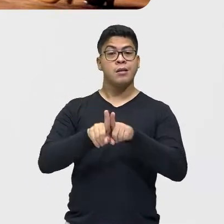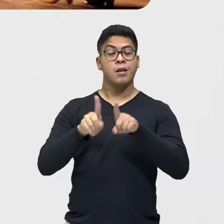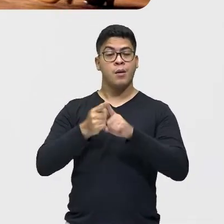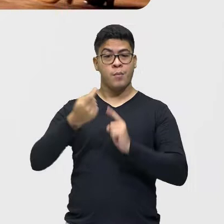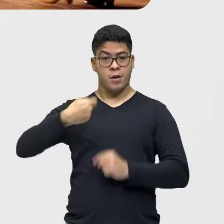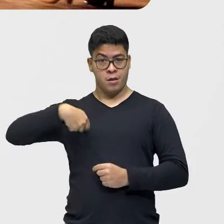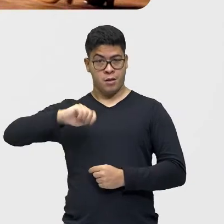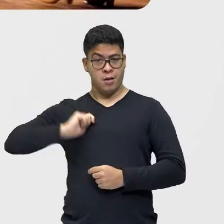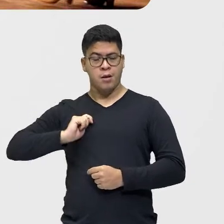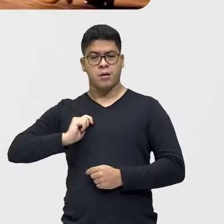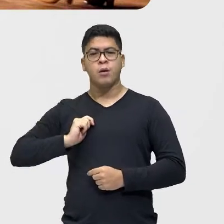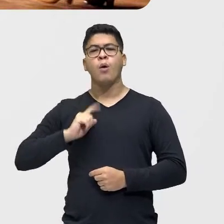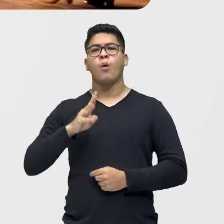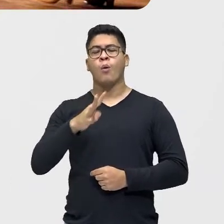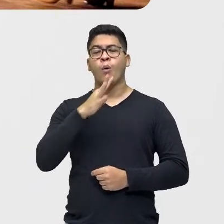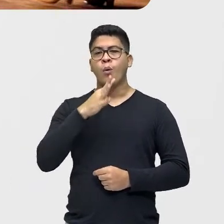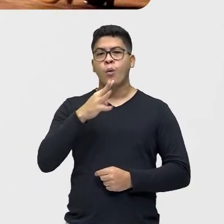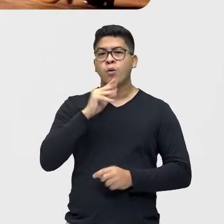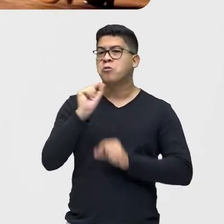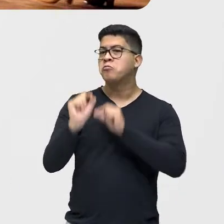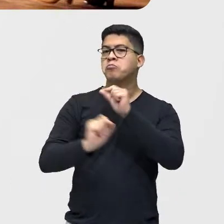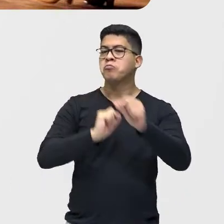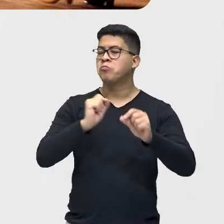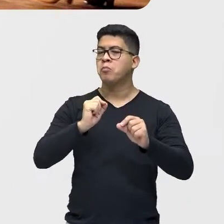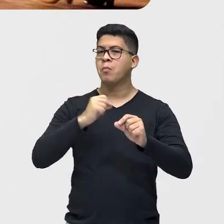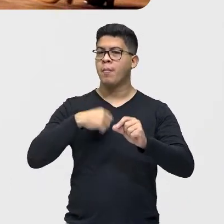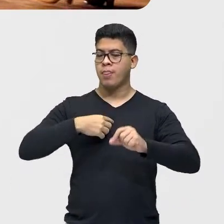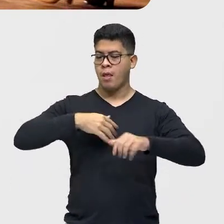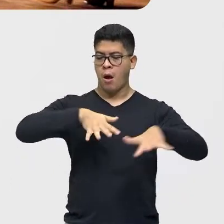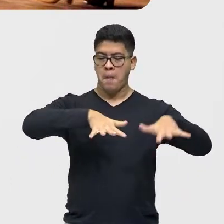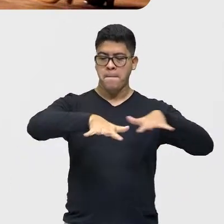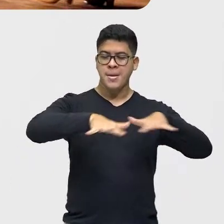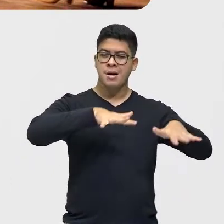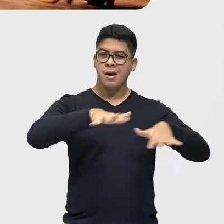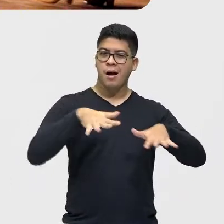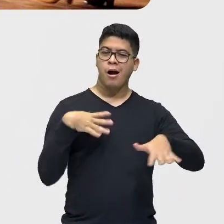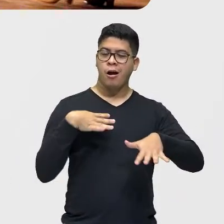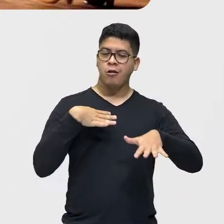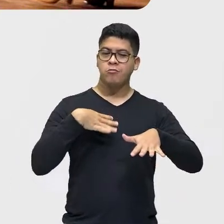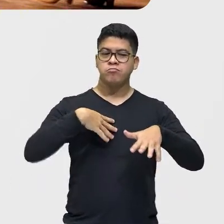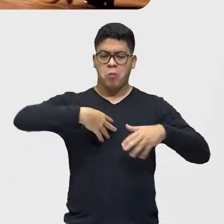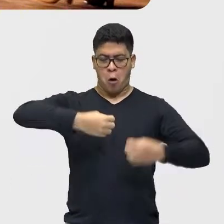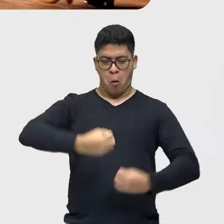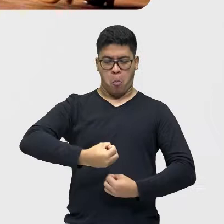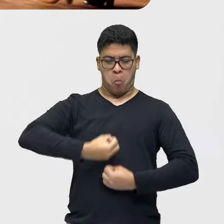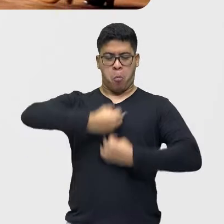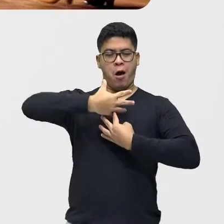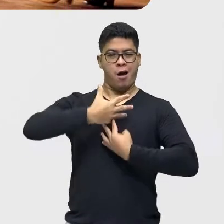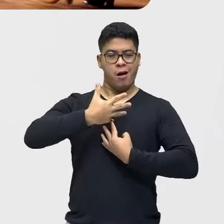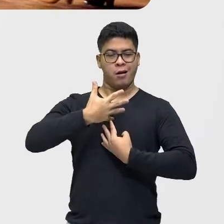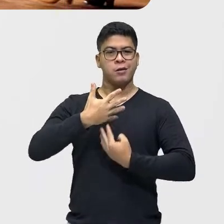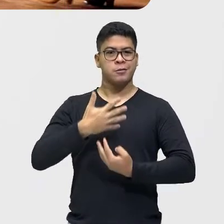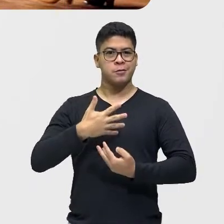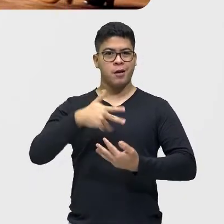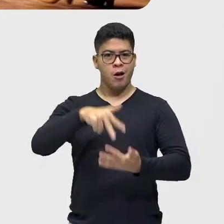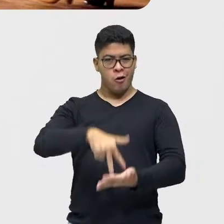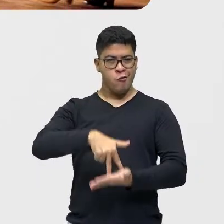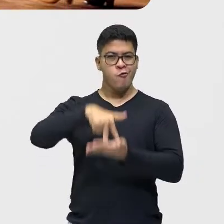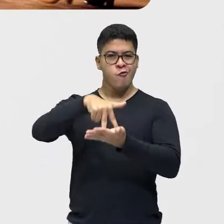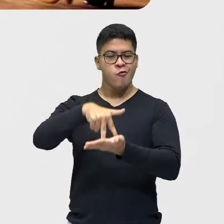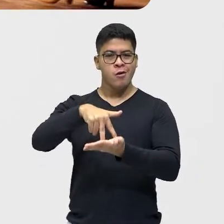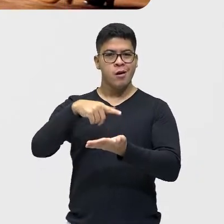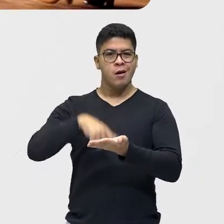por movimentos vivos e agitados com certo ar de exibicionismo, frequentemente acompanhada